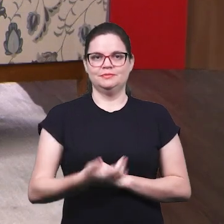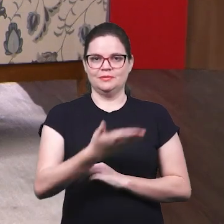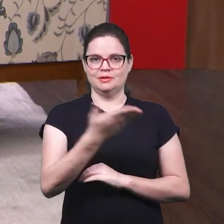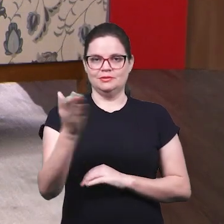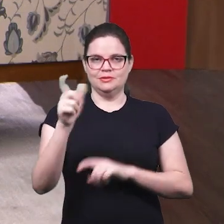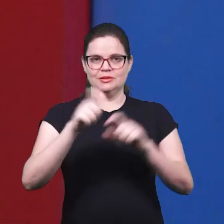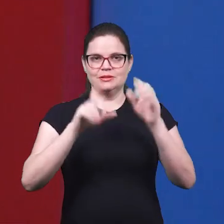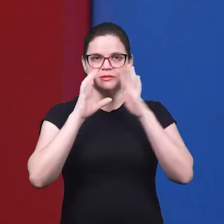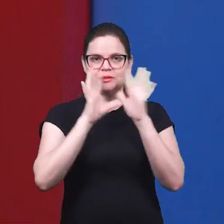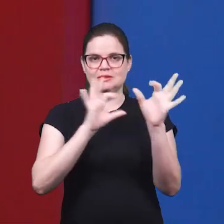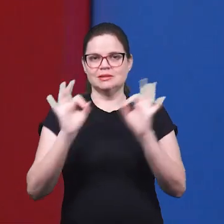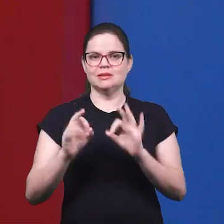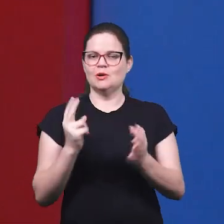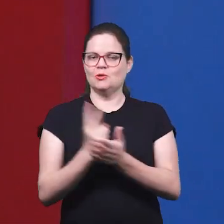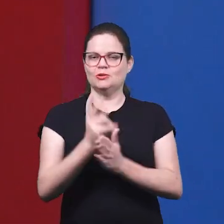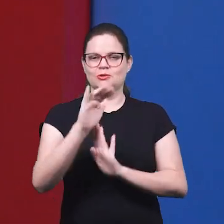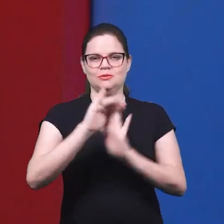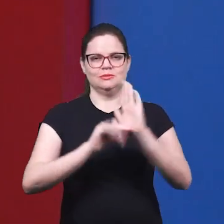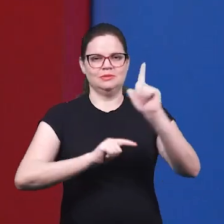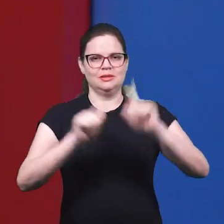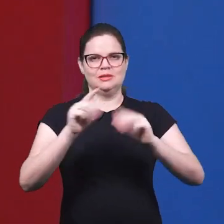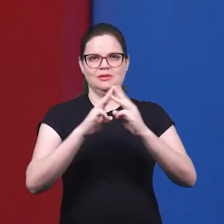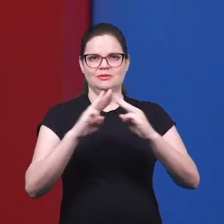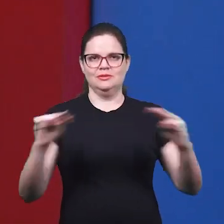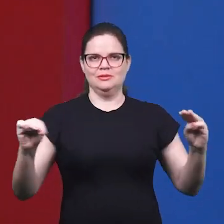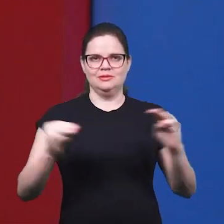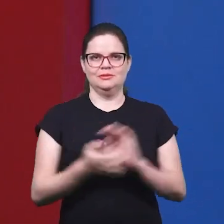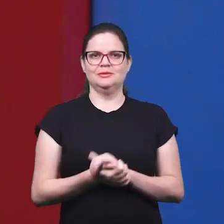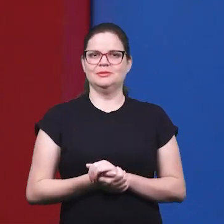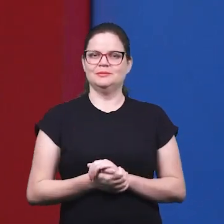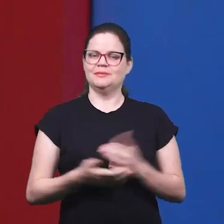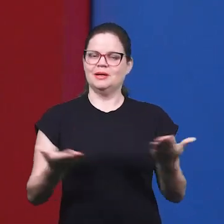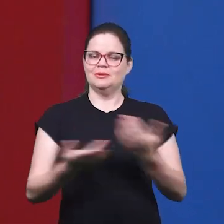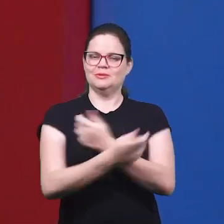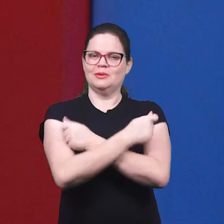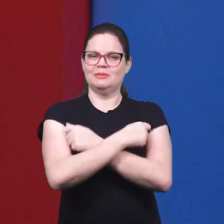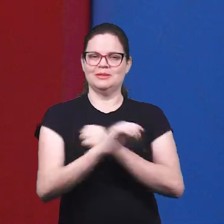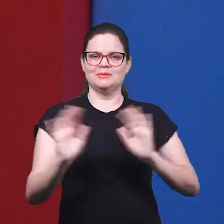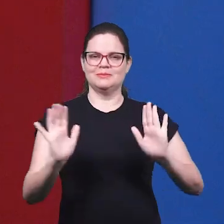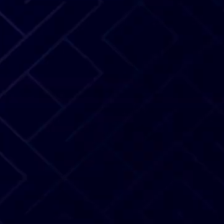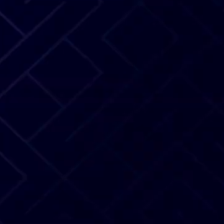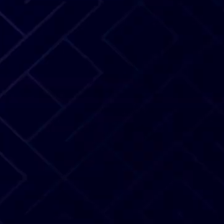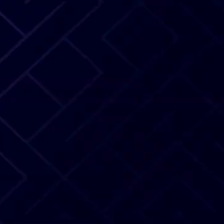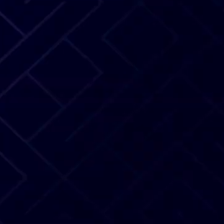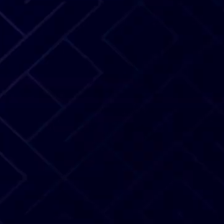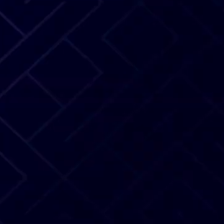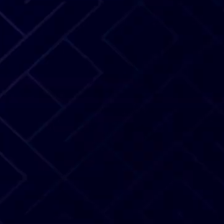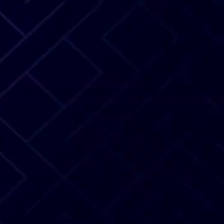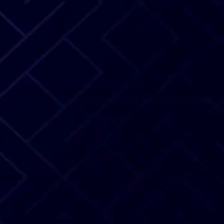a você que está conosco, continue na programação da TV Manaim. Deixamos aqui um abraço a todos.